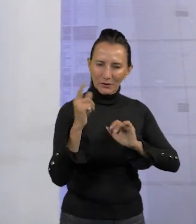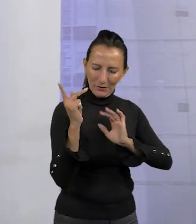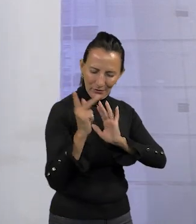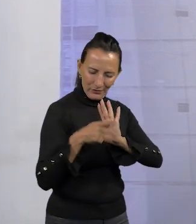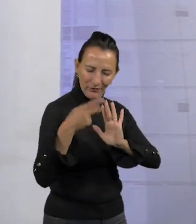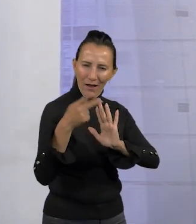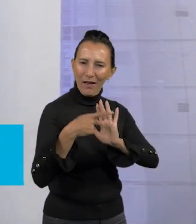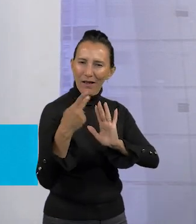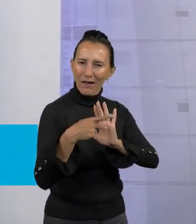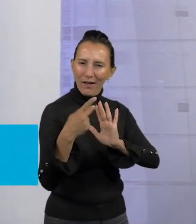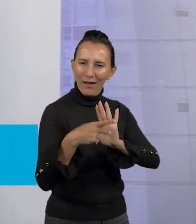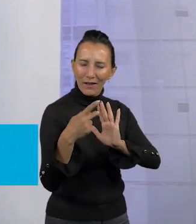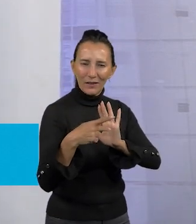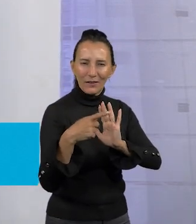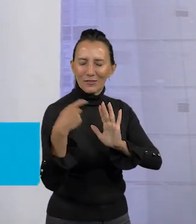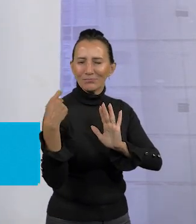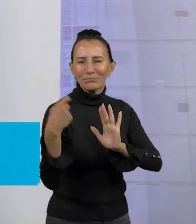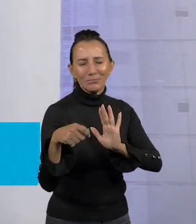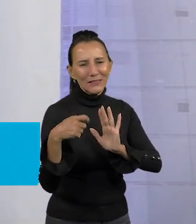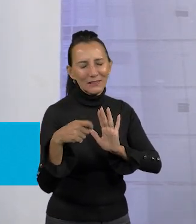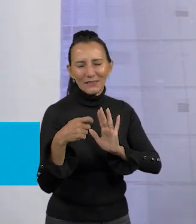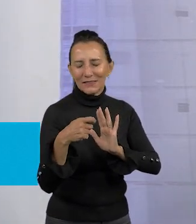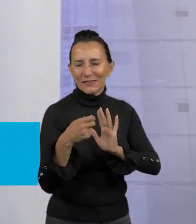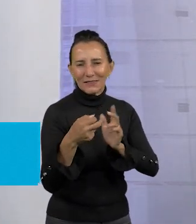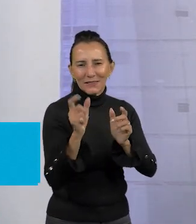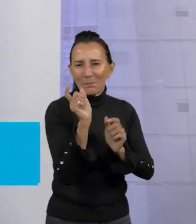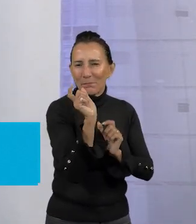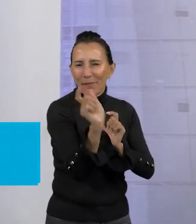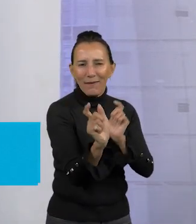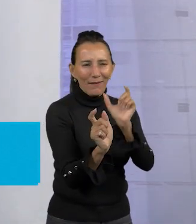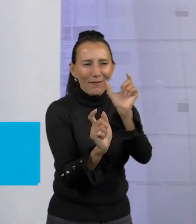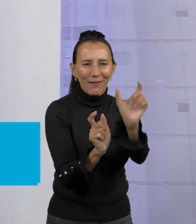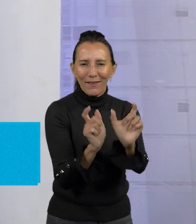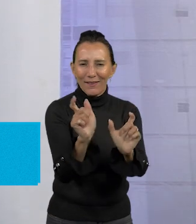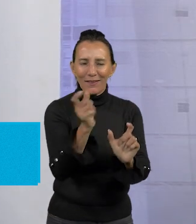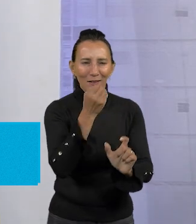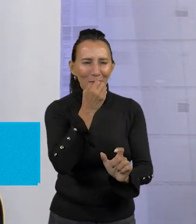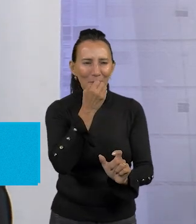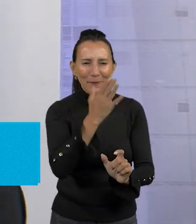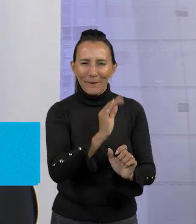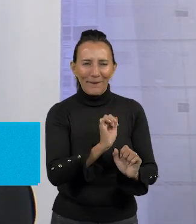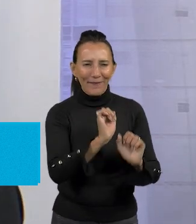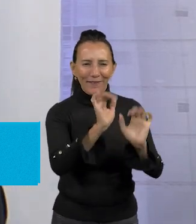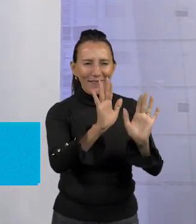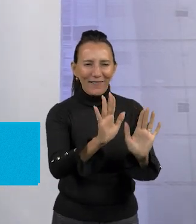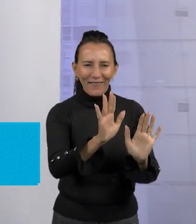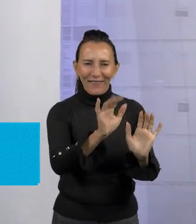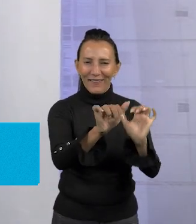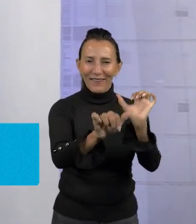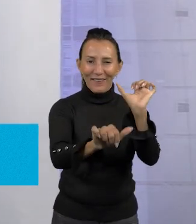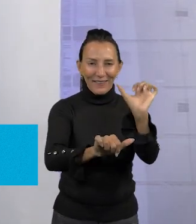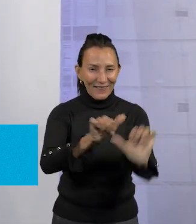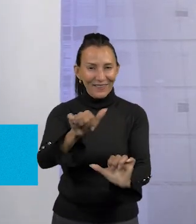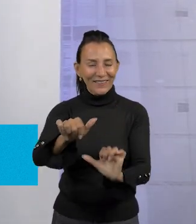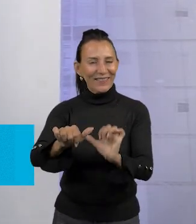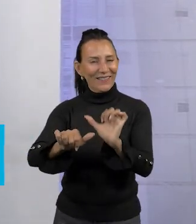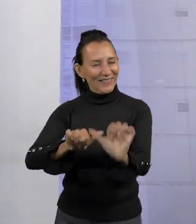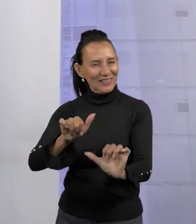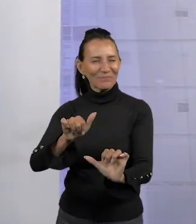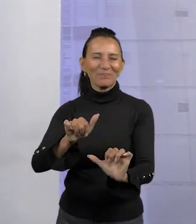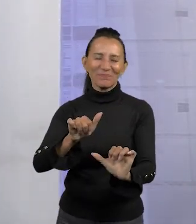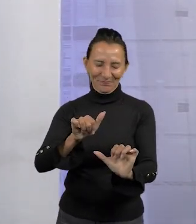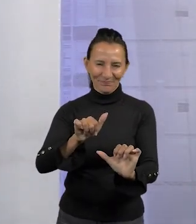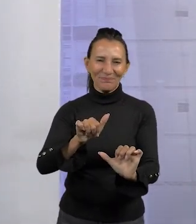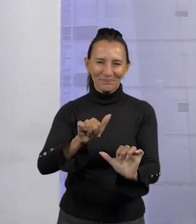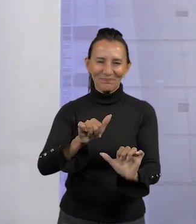falar algo precisa ser algo que edifica algo que transforma algo que que ven a mudar eh